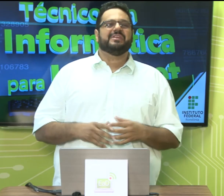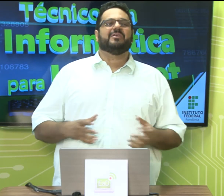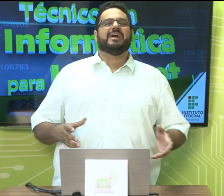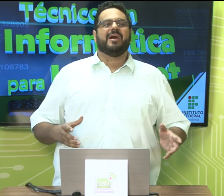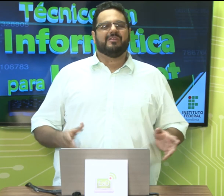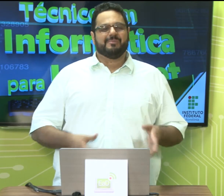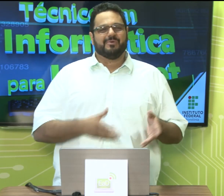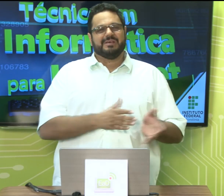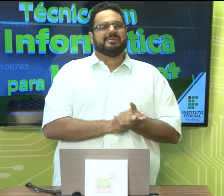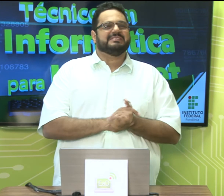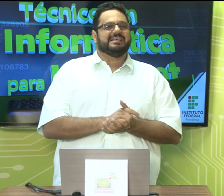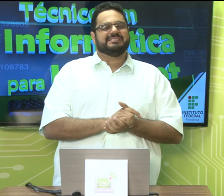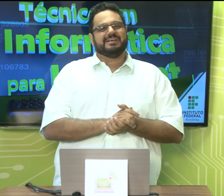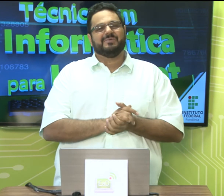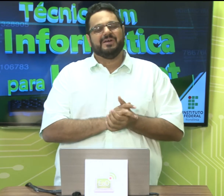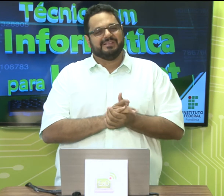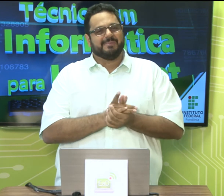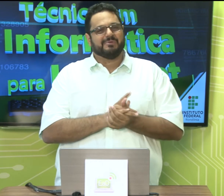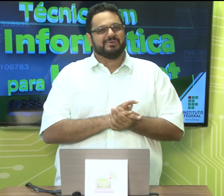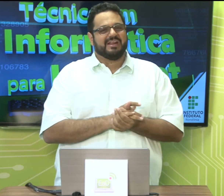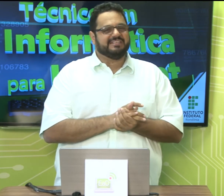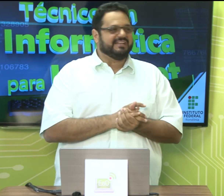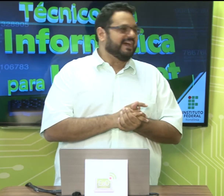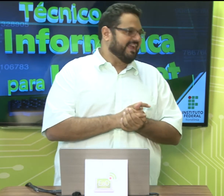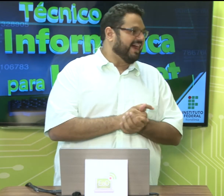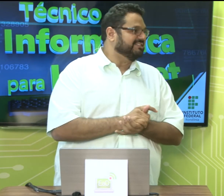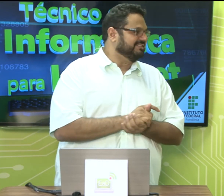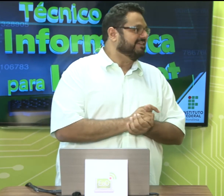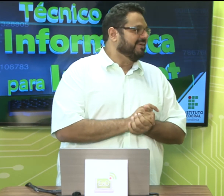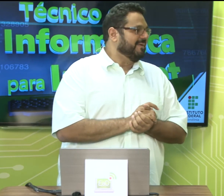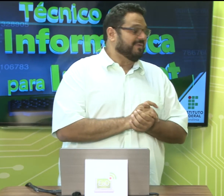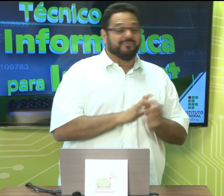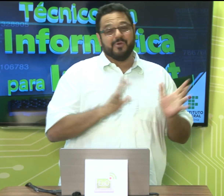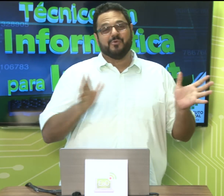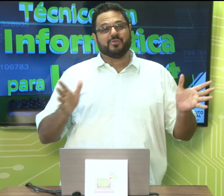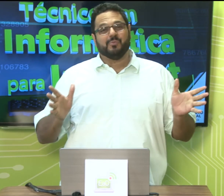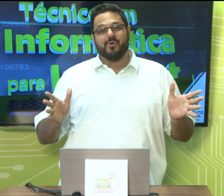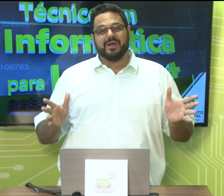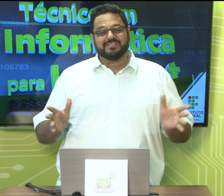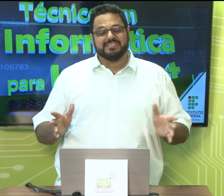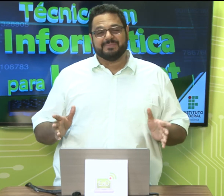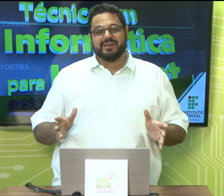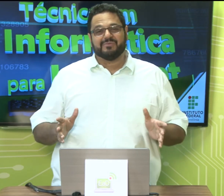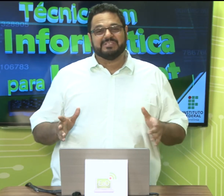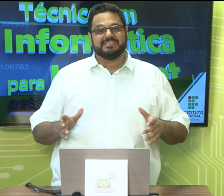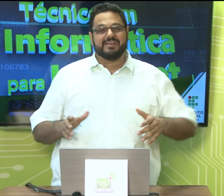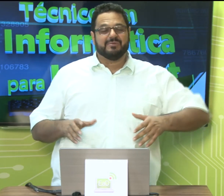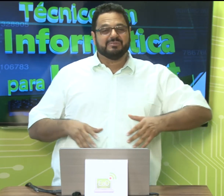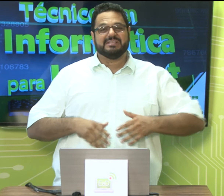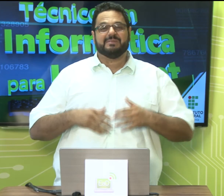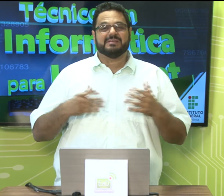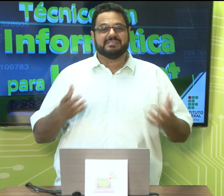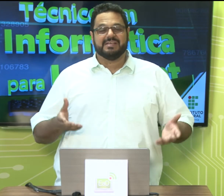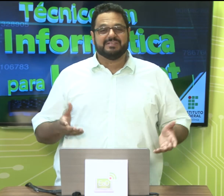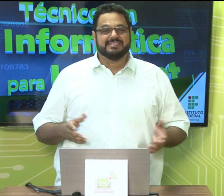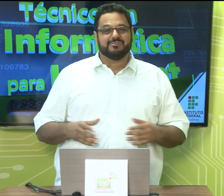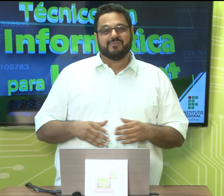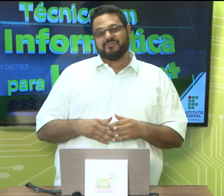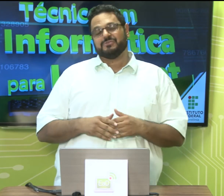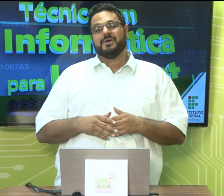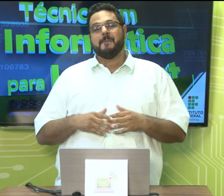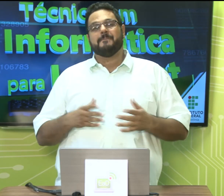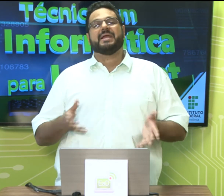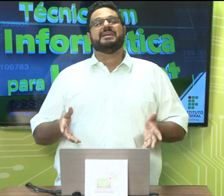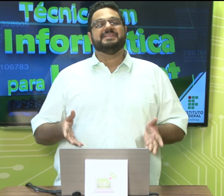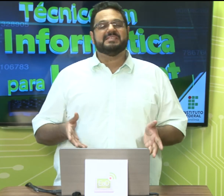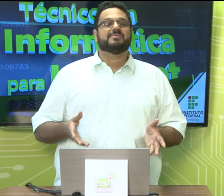interatividade no final da aula, depois da apresentação da professora Ariadne, que foi muito boa. Acho que espero que vocês tenham elucidado bastante esses